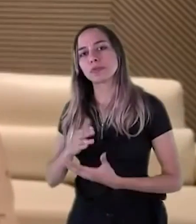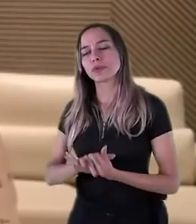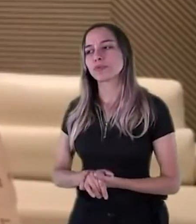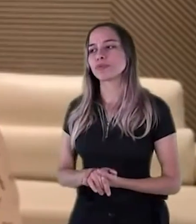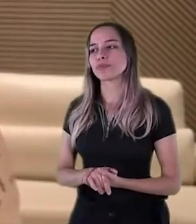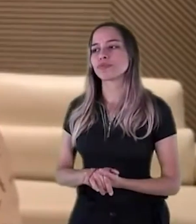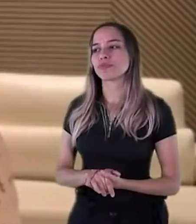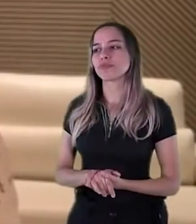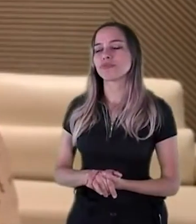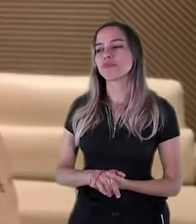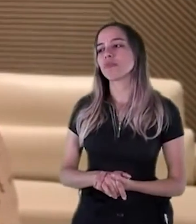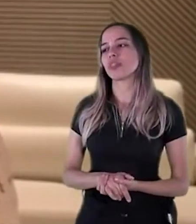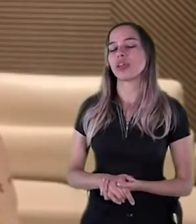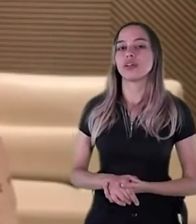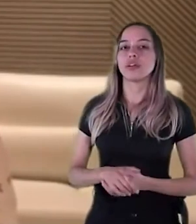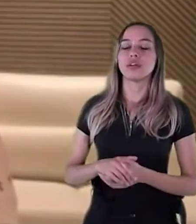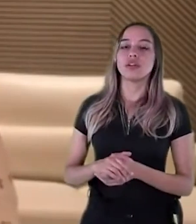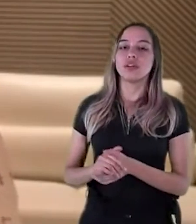a fragilidade alheia.